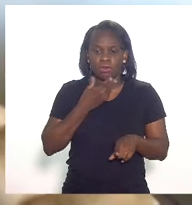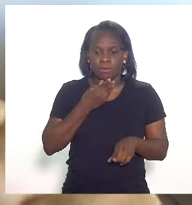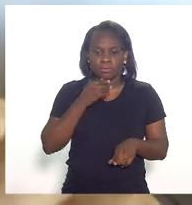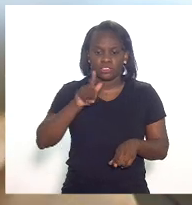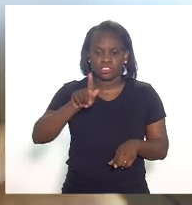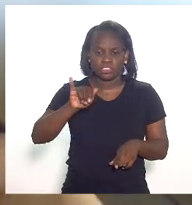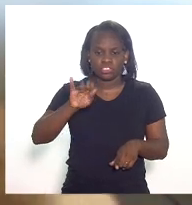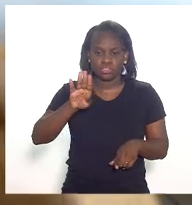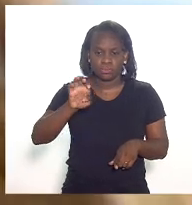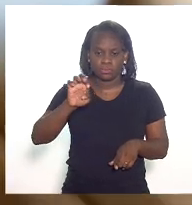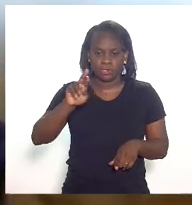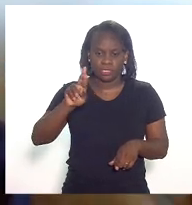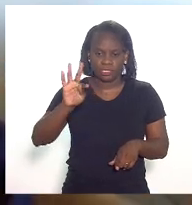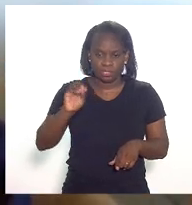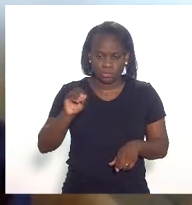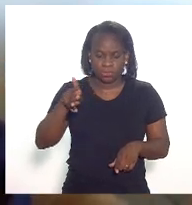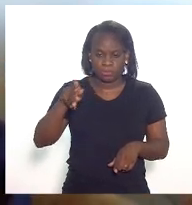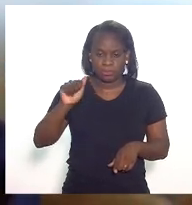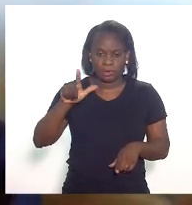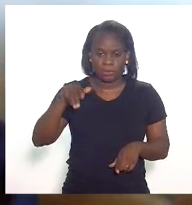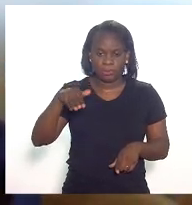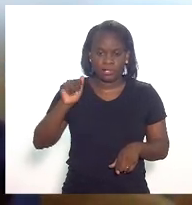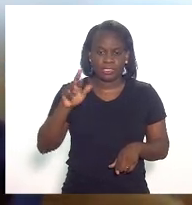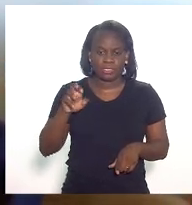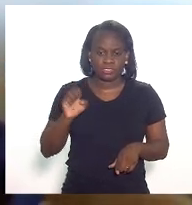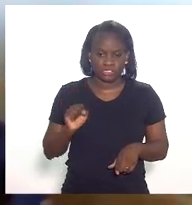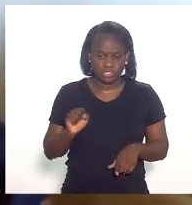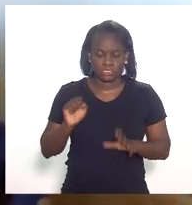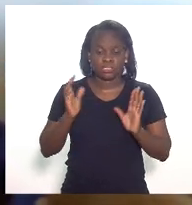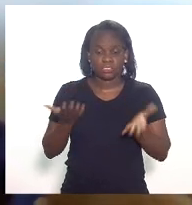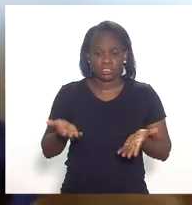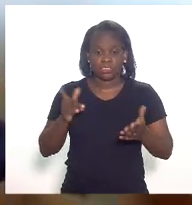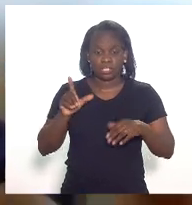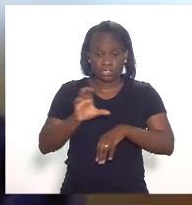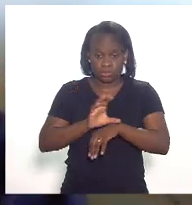Palmade. Se ela foi declarada inconstitucional